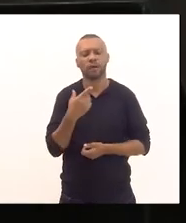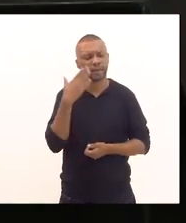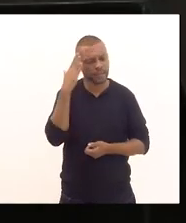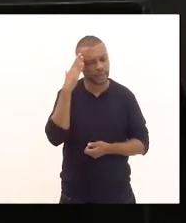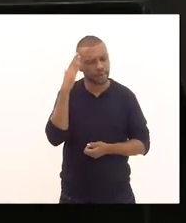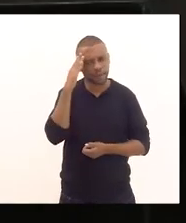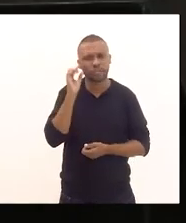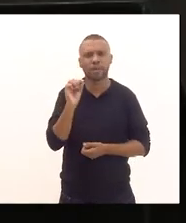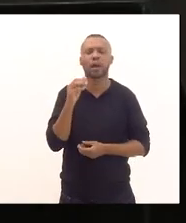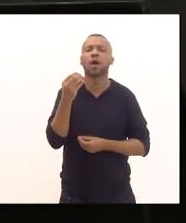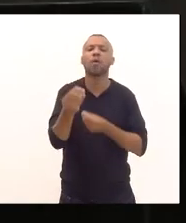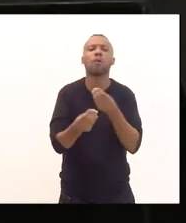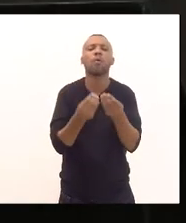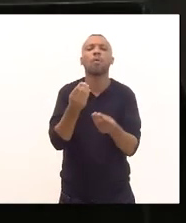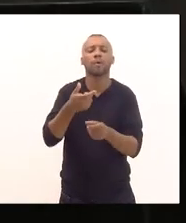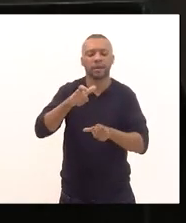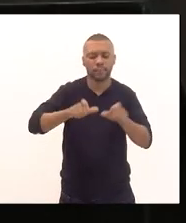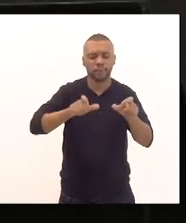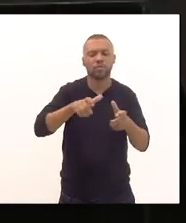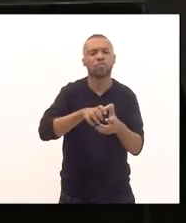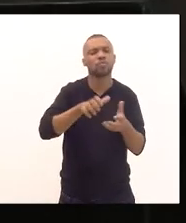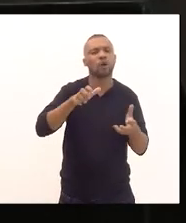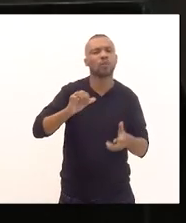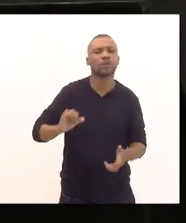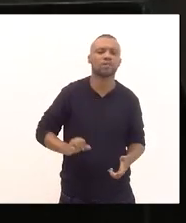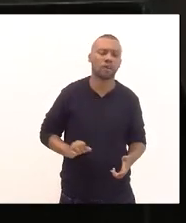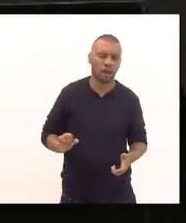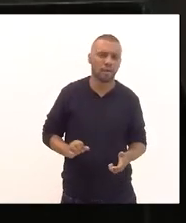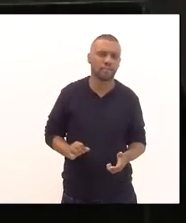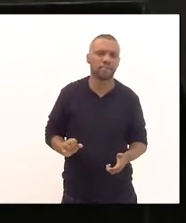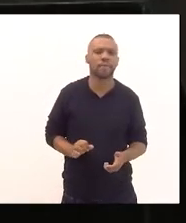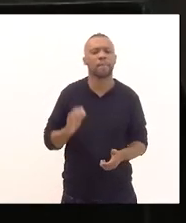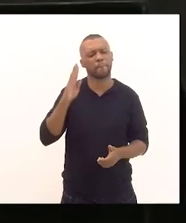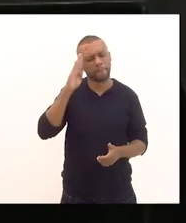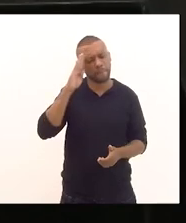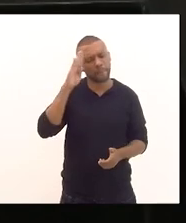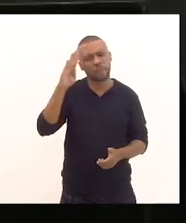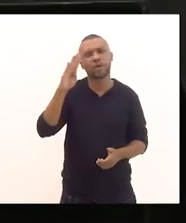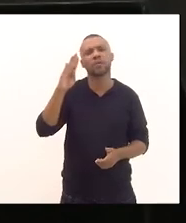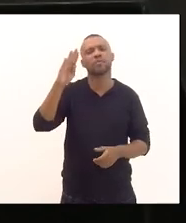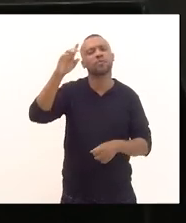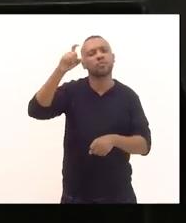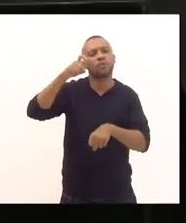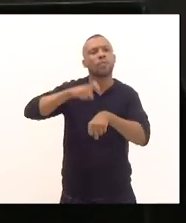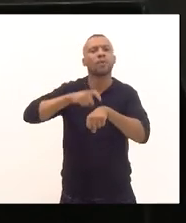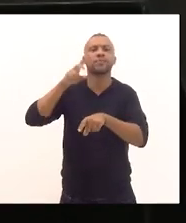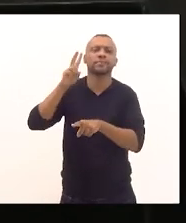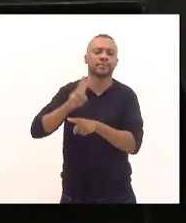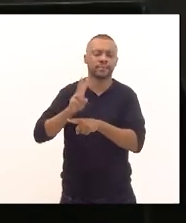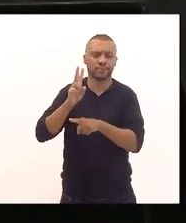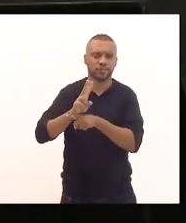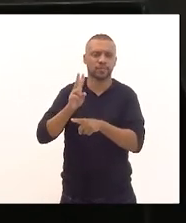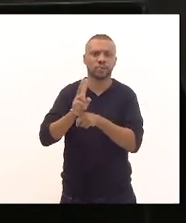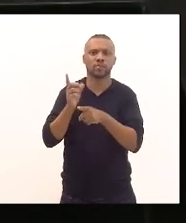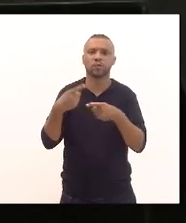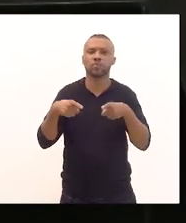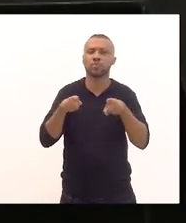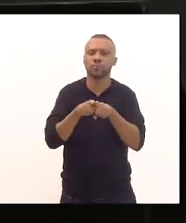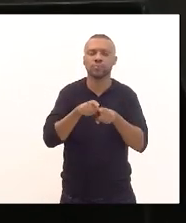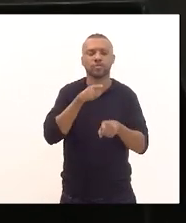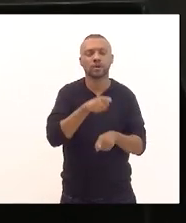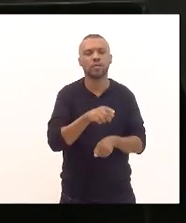o quanto sofrem as pessoas idosas principalmente no atendimento junto ao